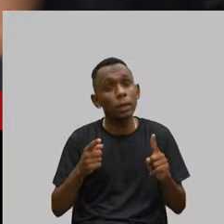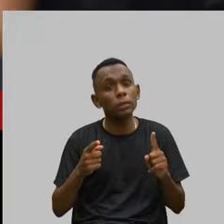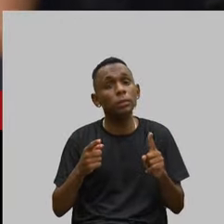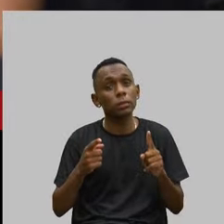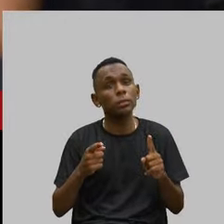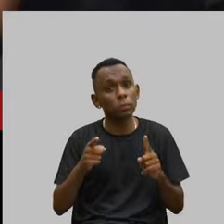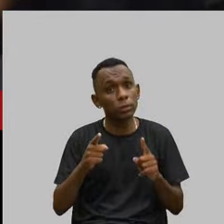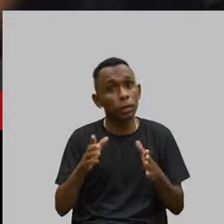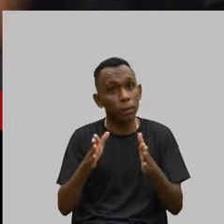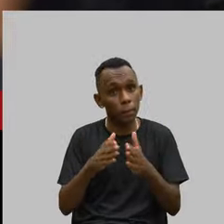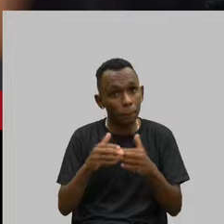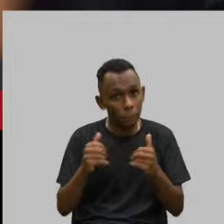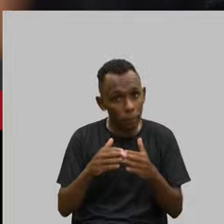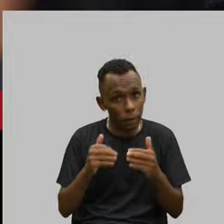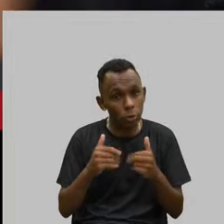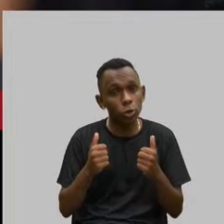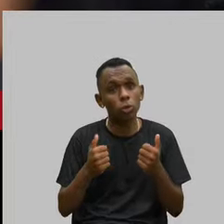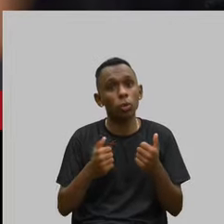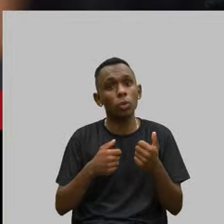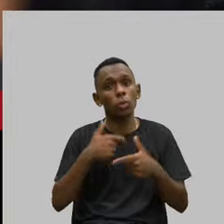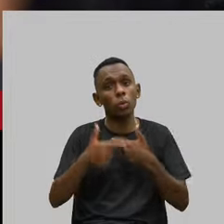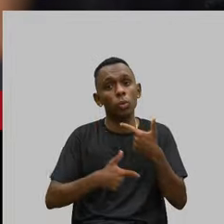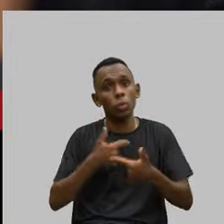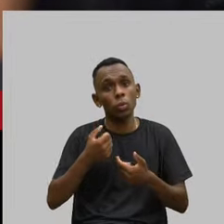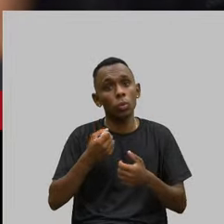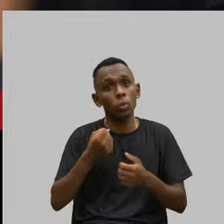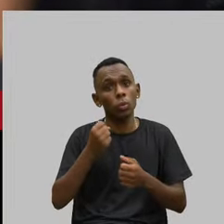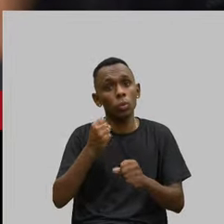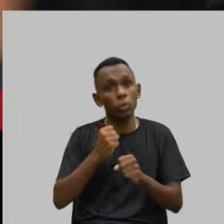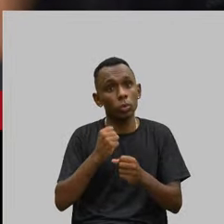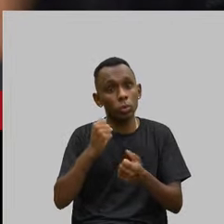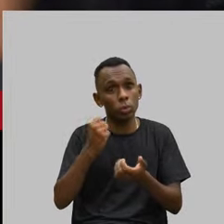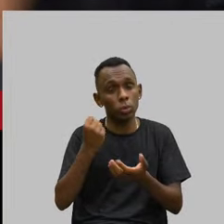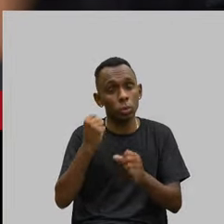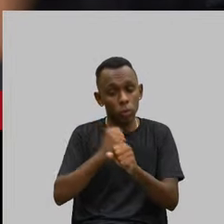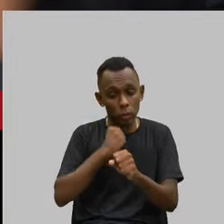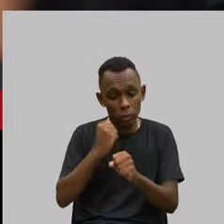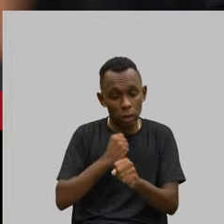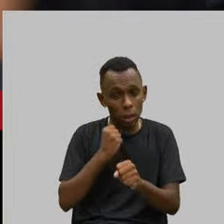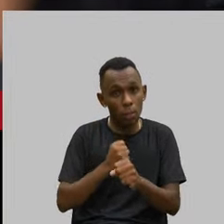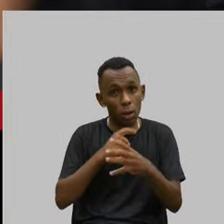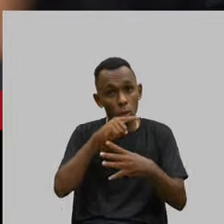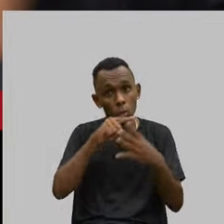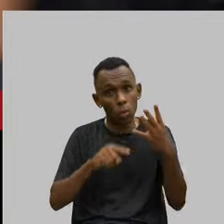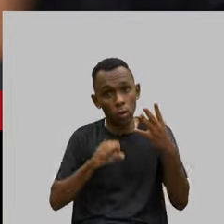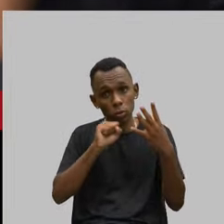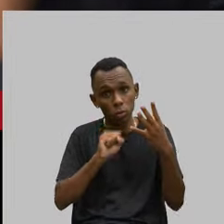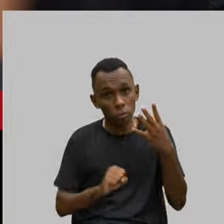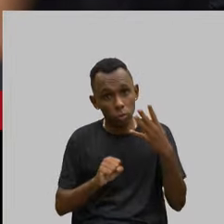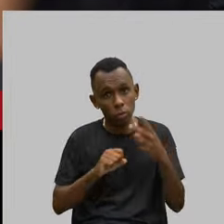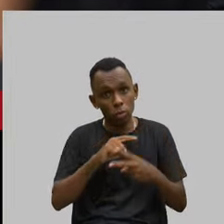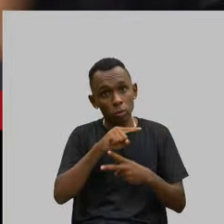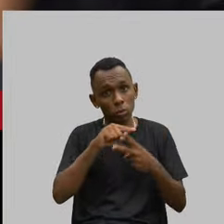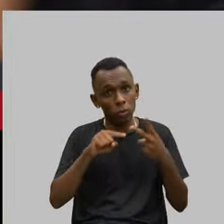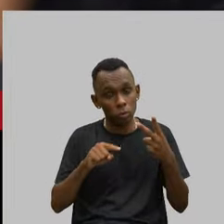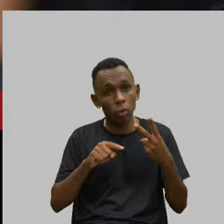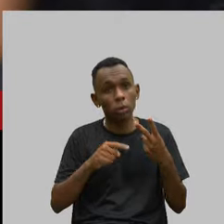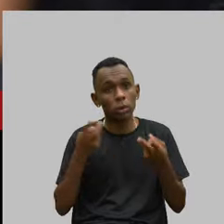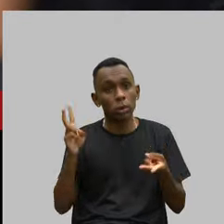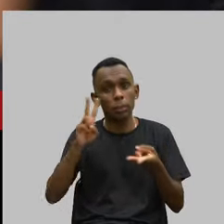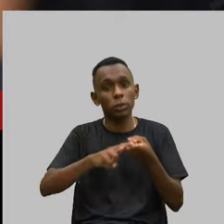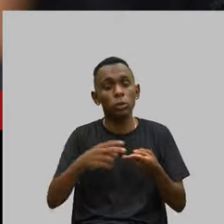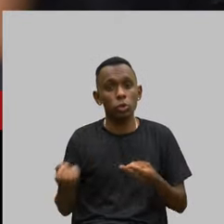senhor pediu para destacar uma obra no sul de Minas e eu pretendo destacar quatro eh a gente tem dois presídios novos sendo